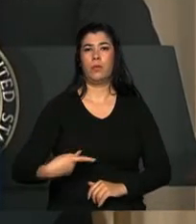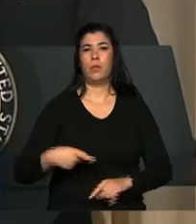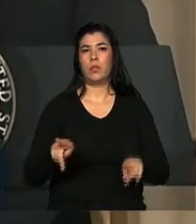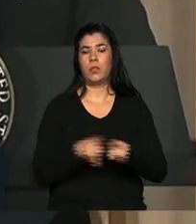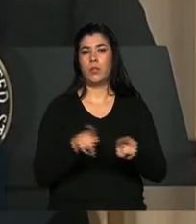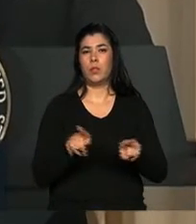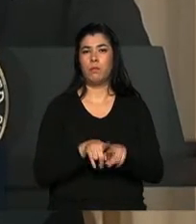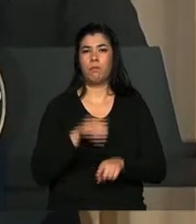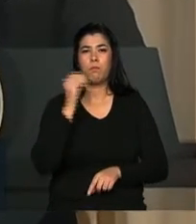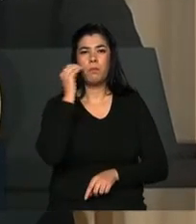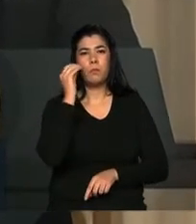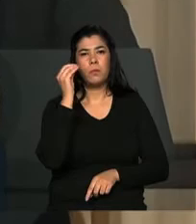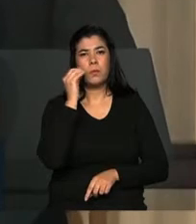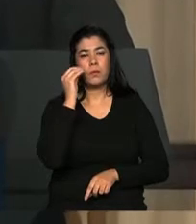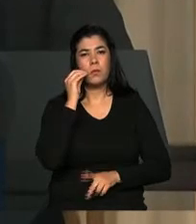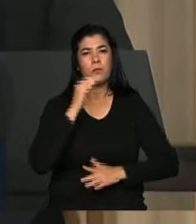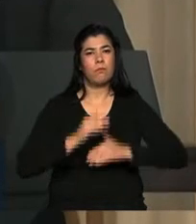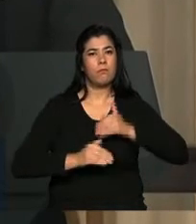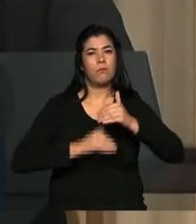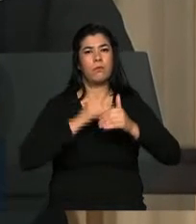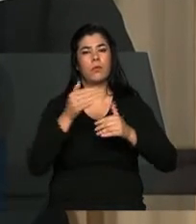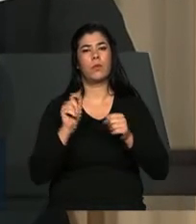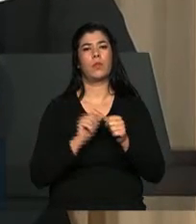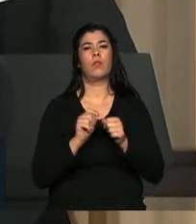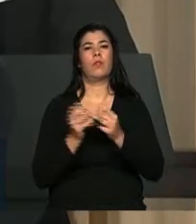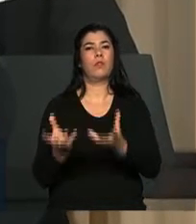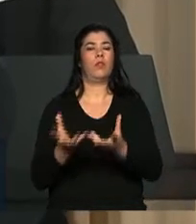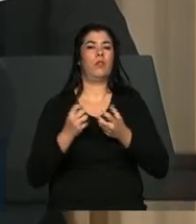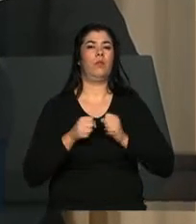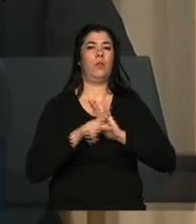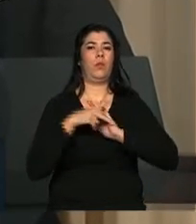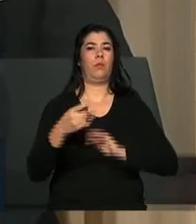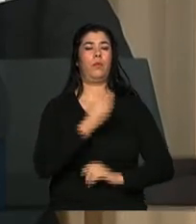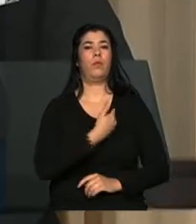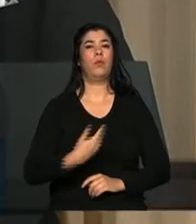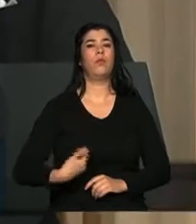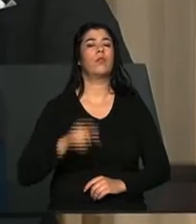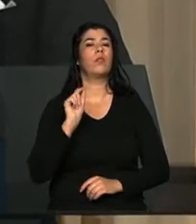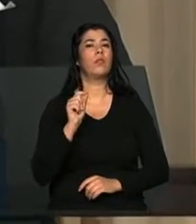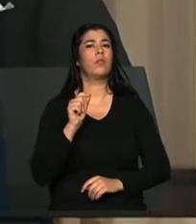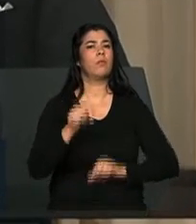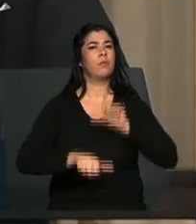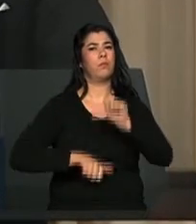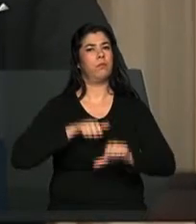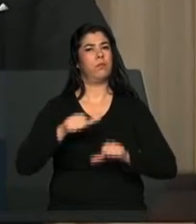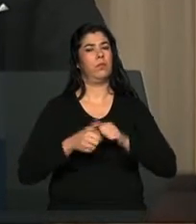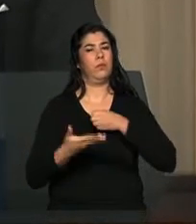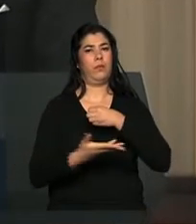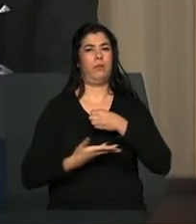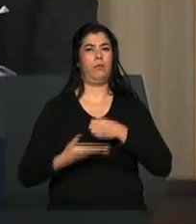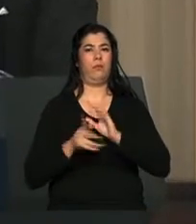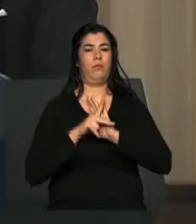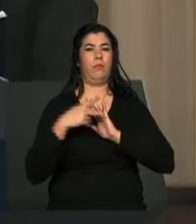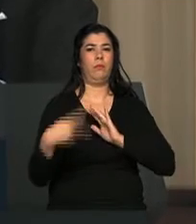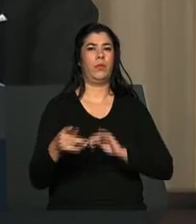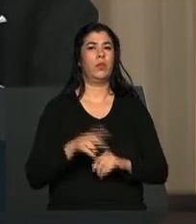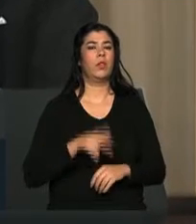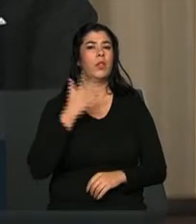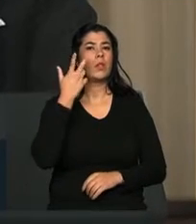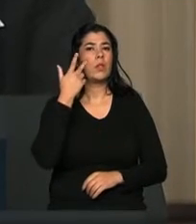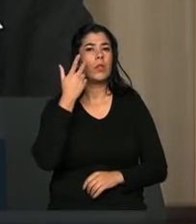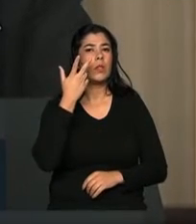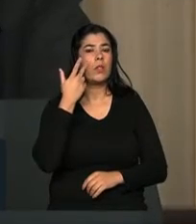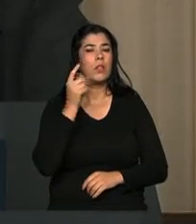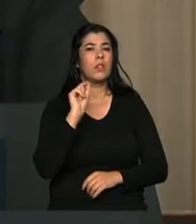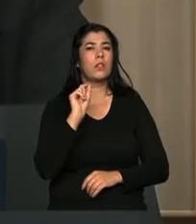tentamos fazer desde que assumimos o governo é mudar de maneira fundamental a natureza